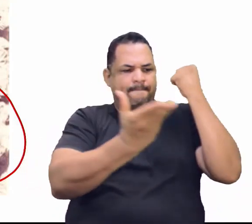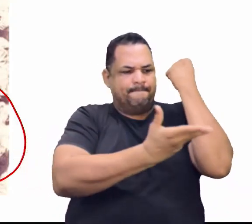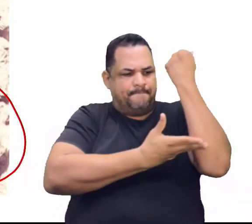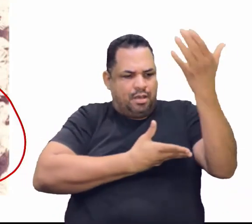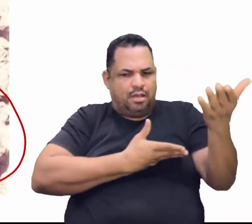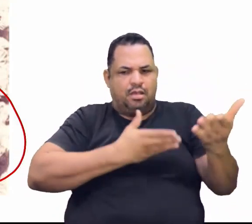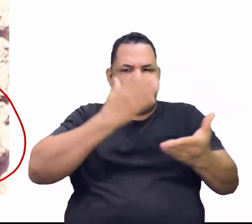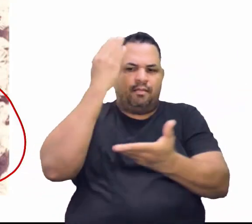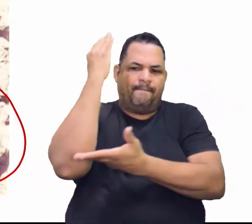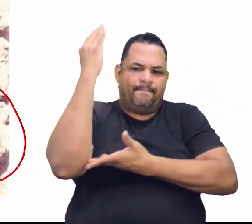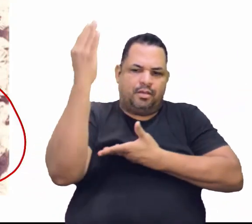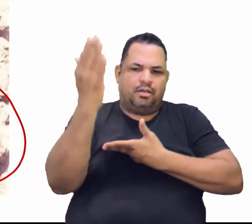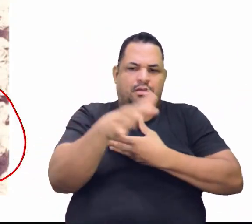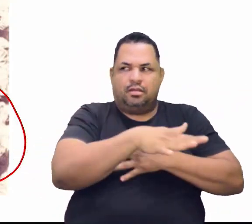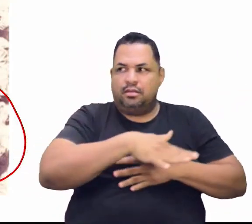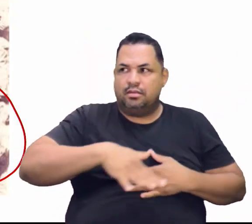derrubada.